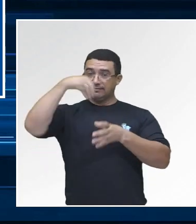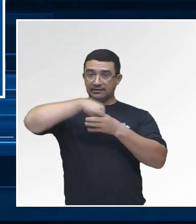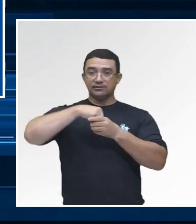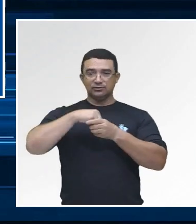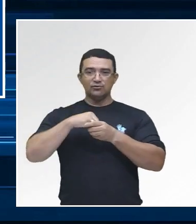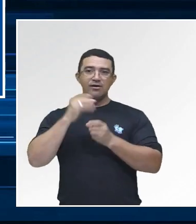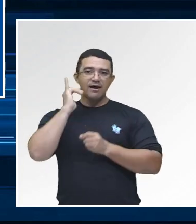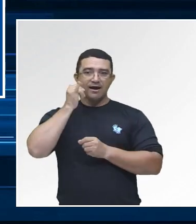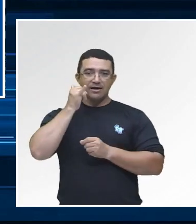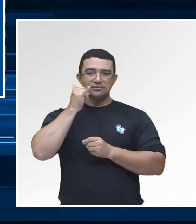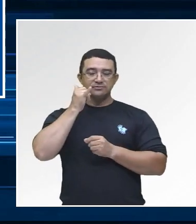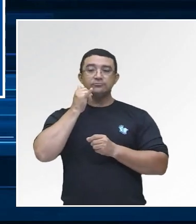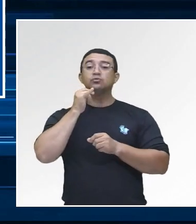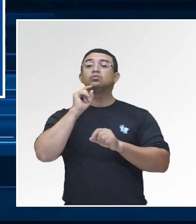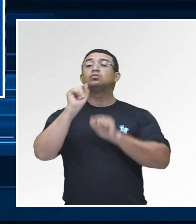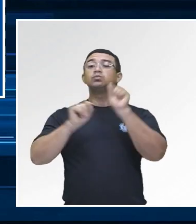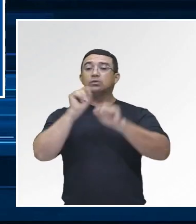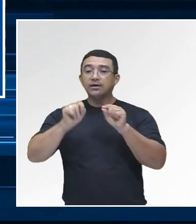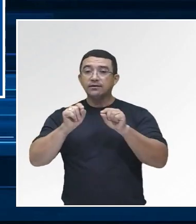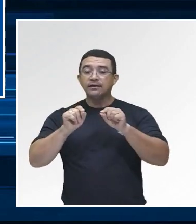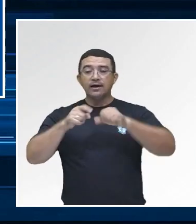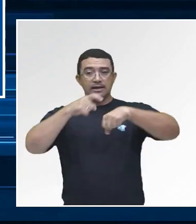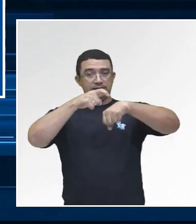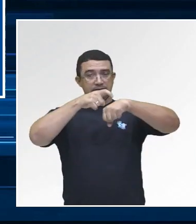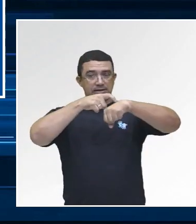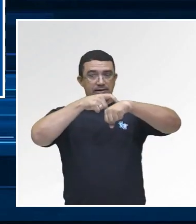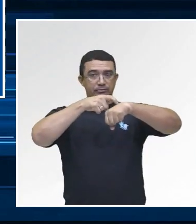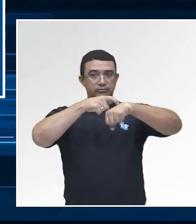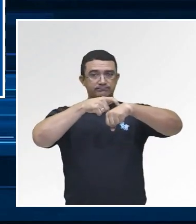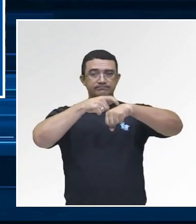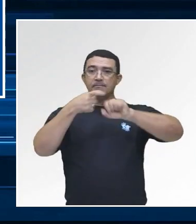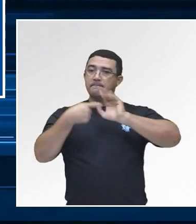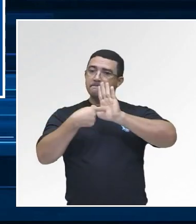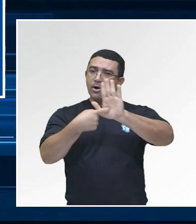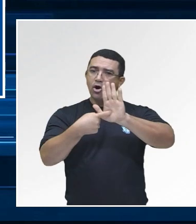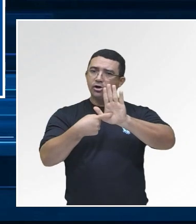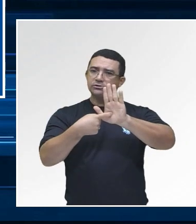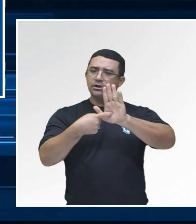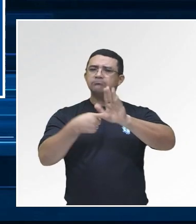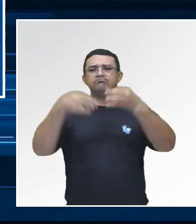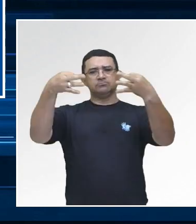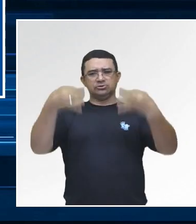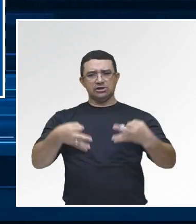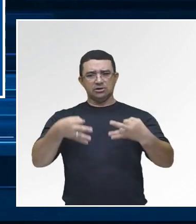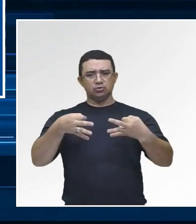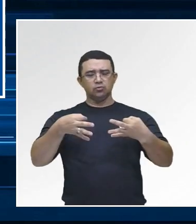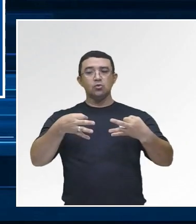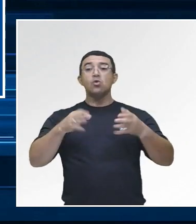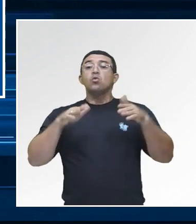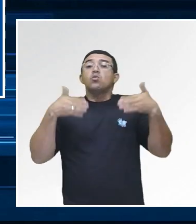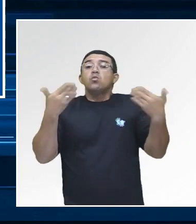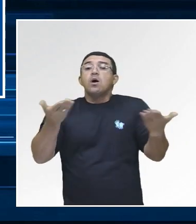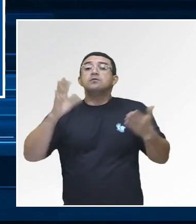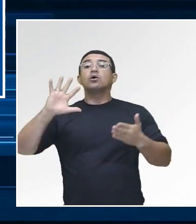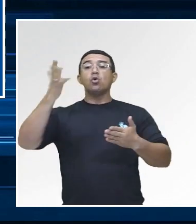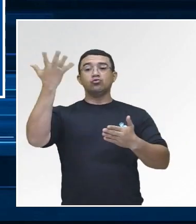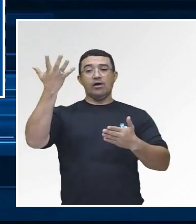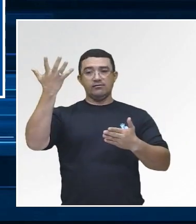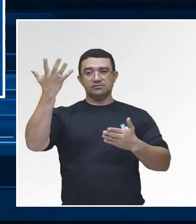narrativa, o tempo. Retrata o momento em que ocorrem os fatos. Aí, se